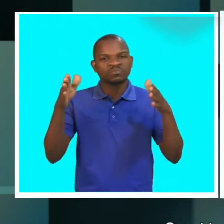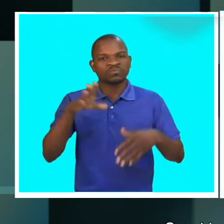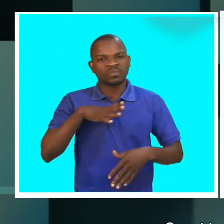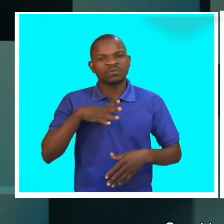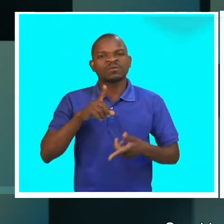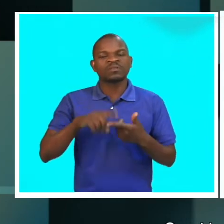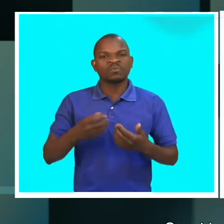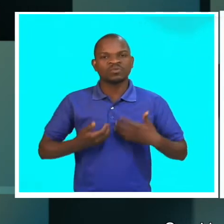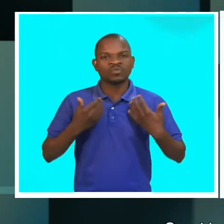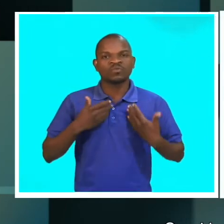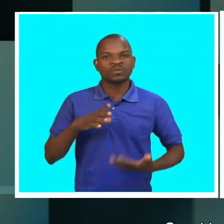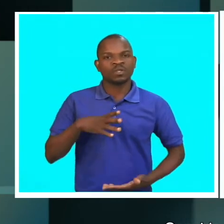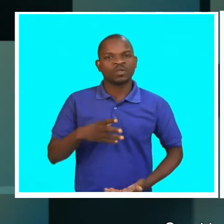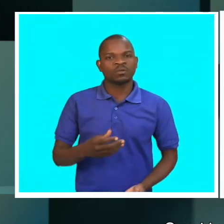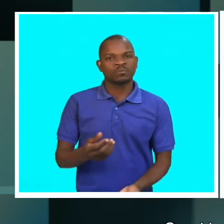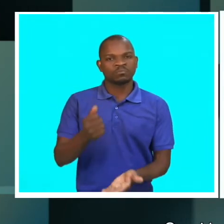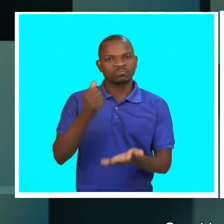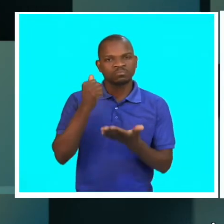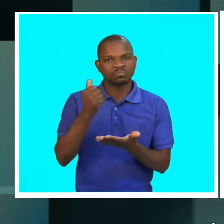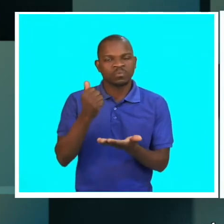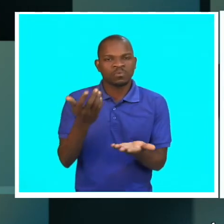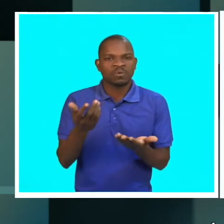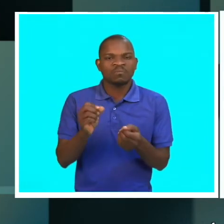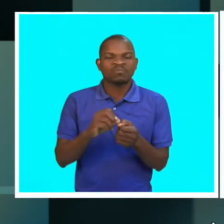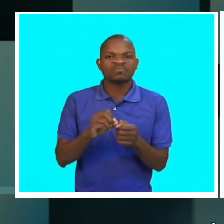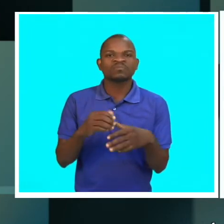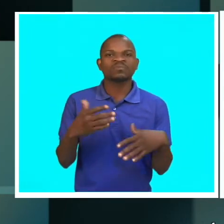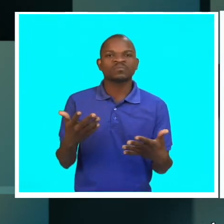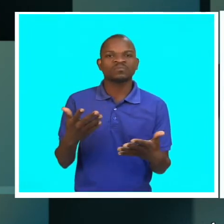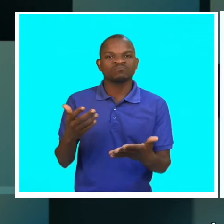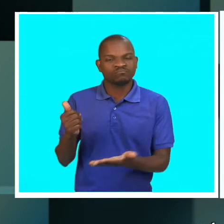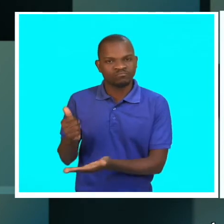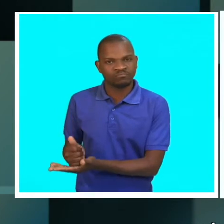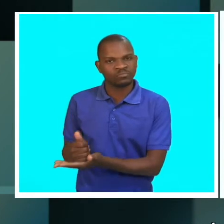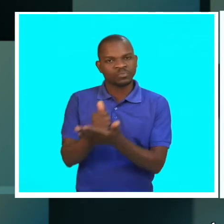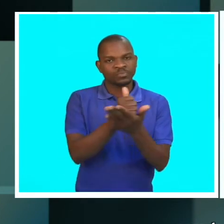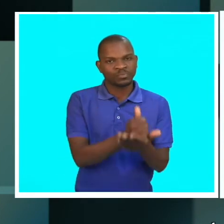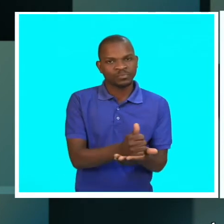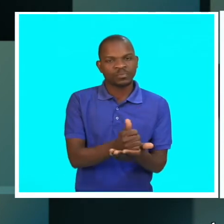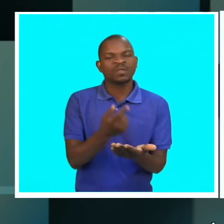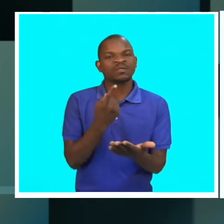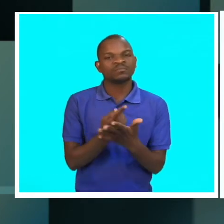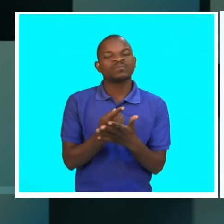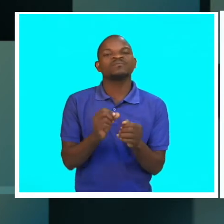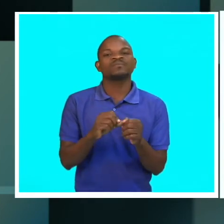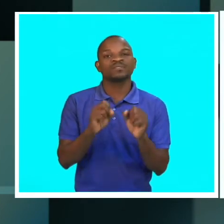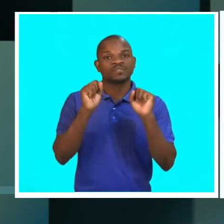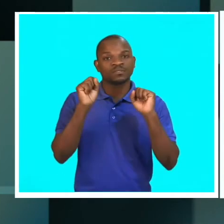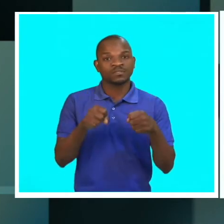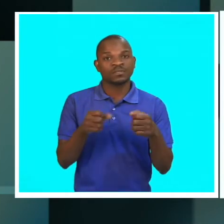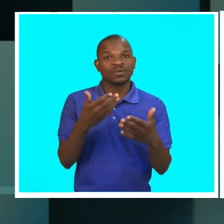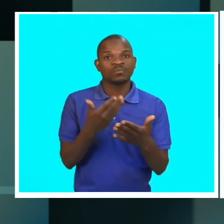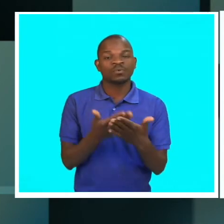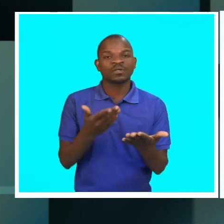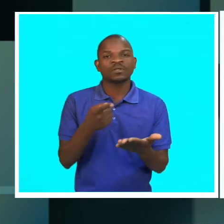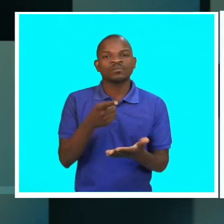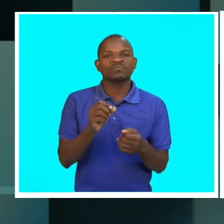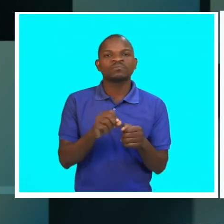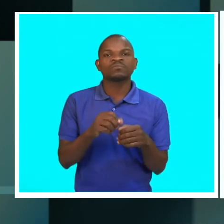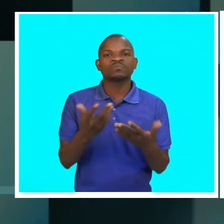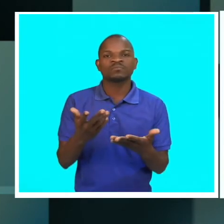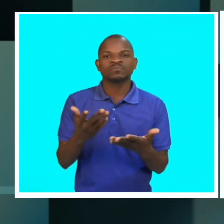jovens que têm condições para fazer este tipo de atos sociais, para que façam, porque é